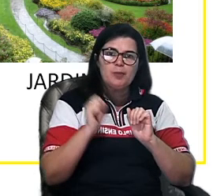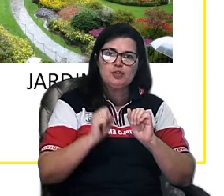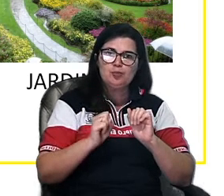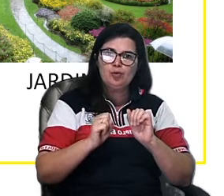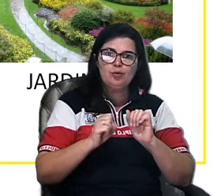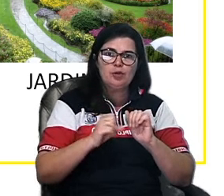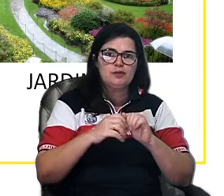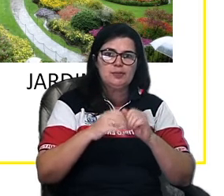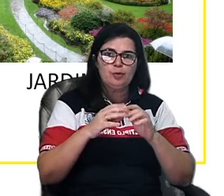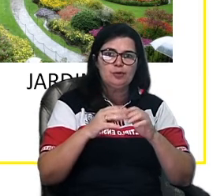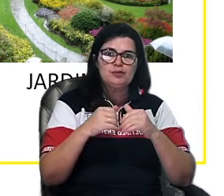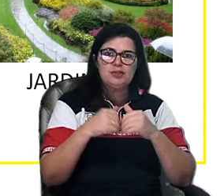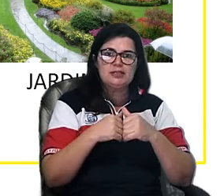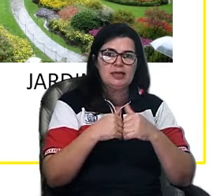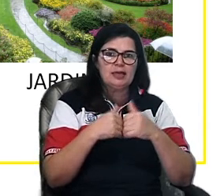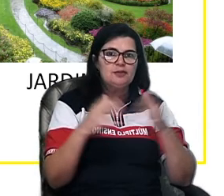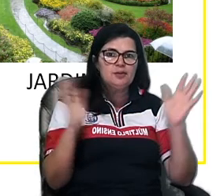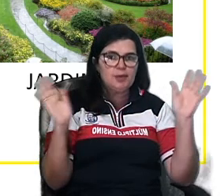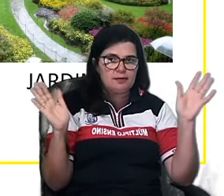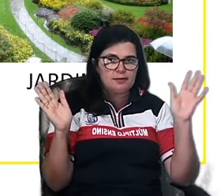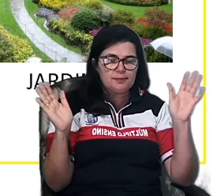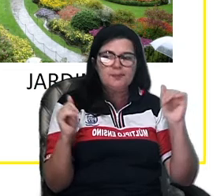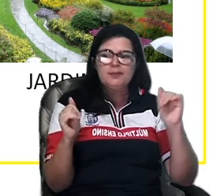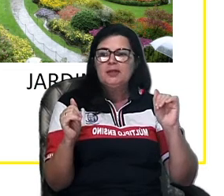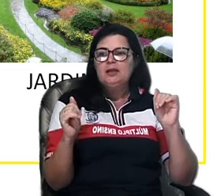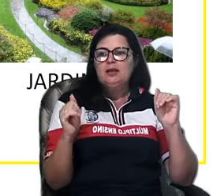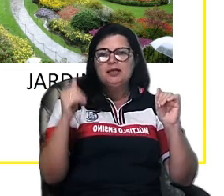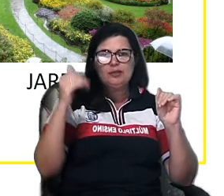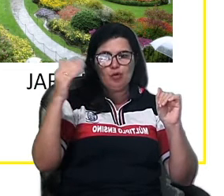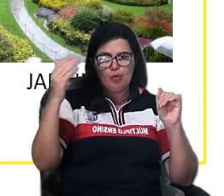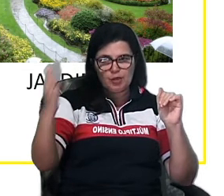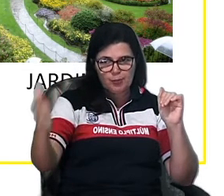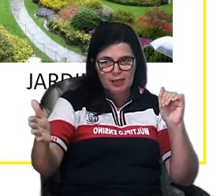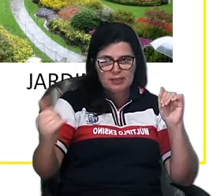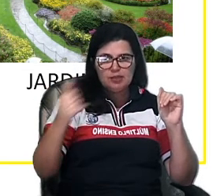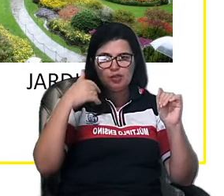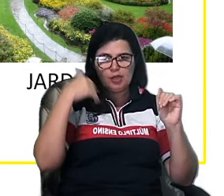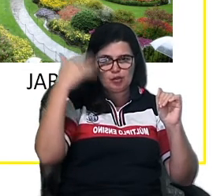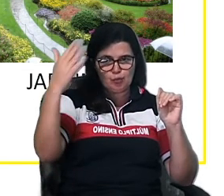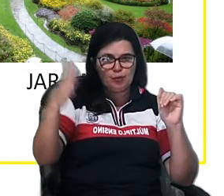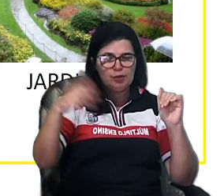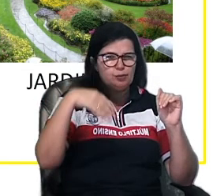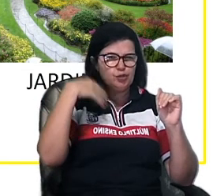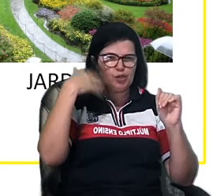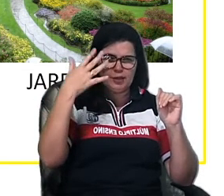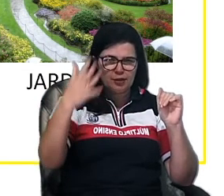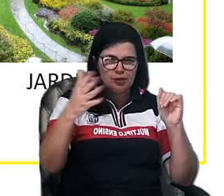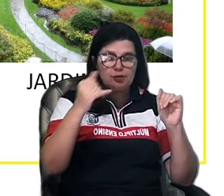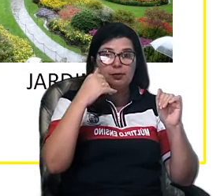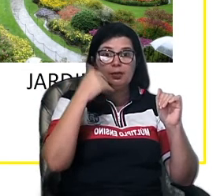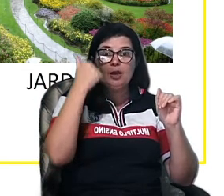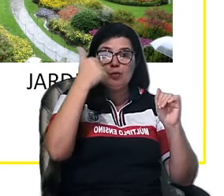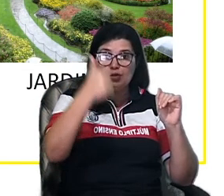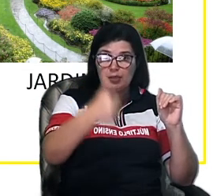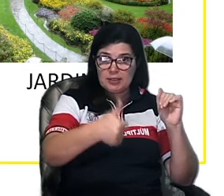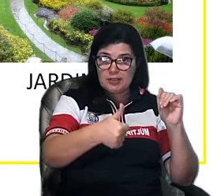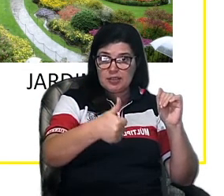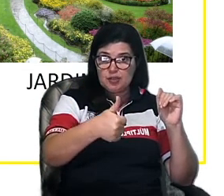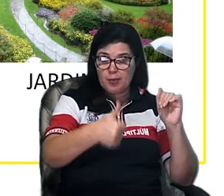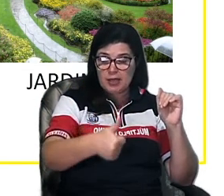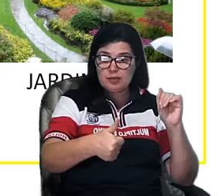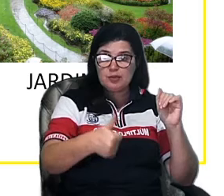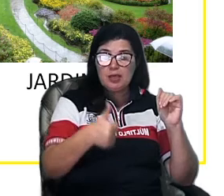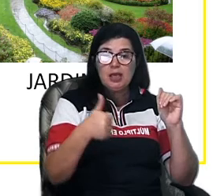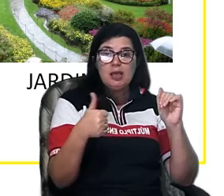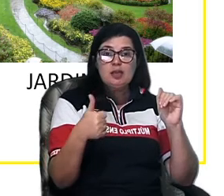praia, ela é um espaço público que você pode utilizar livremente. Assim como as praças, as ruas, os jardins e alguns